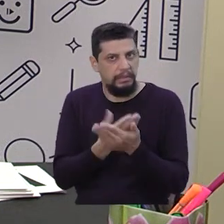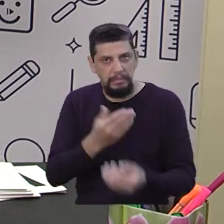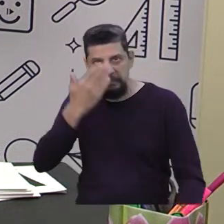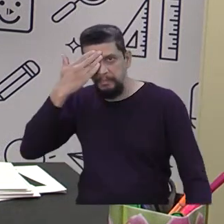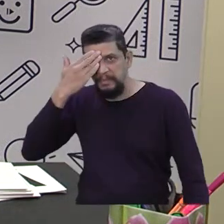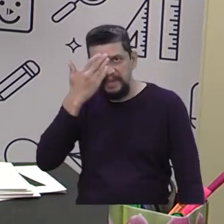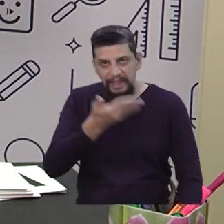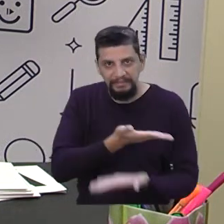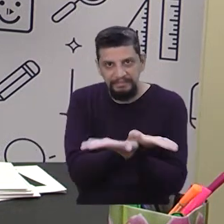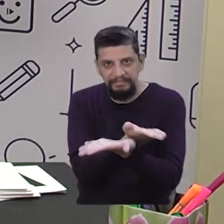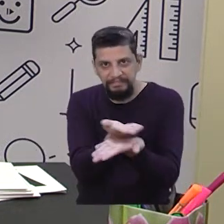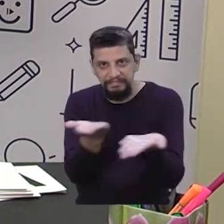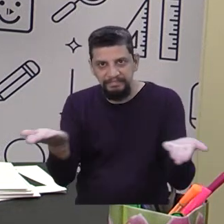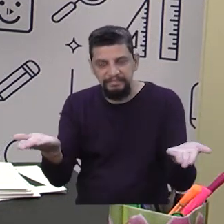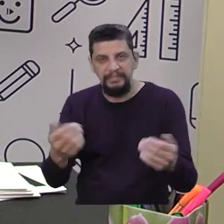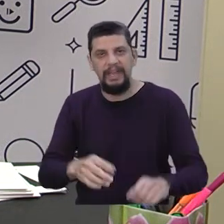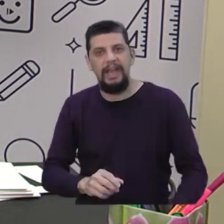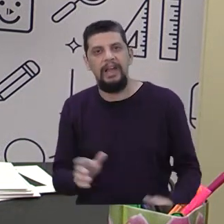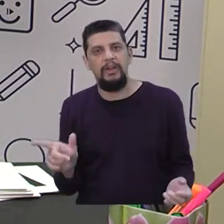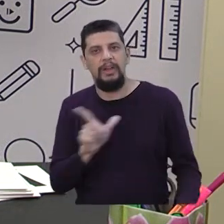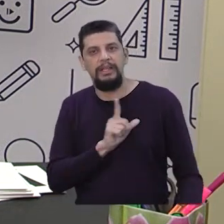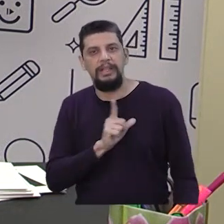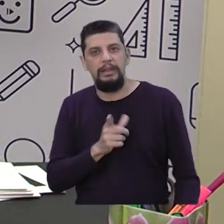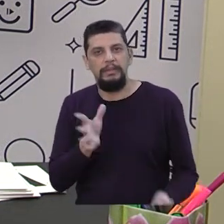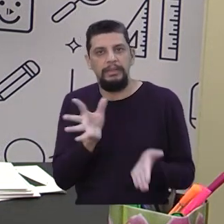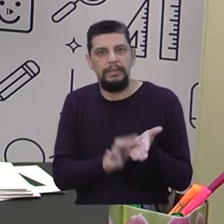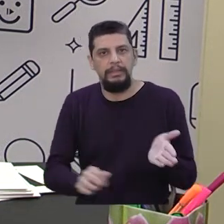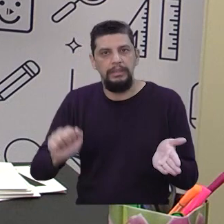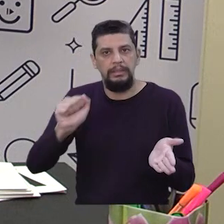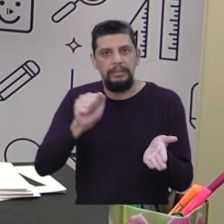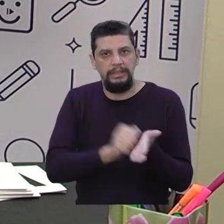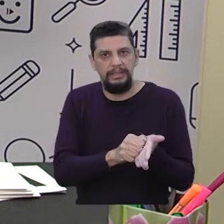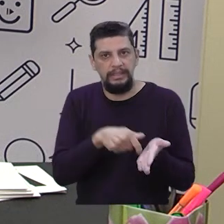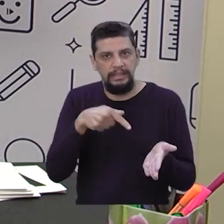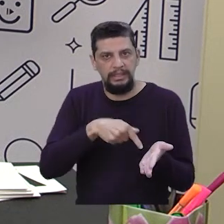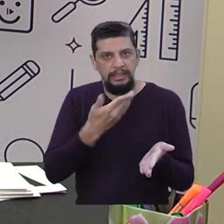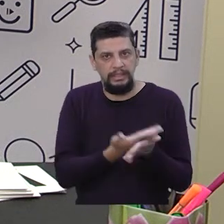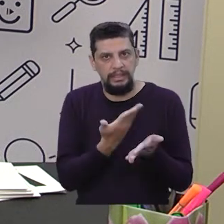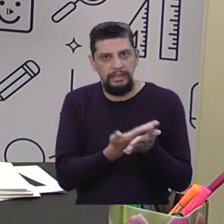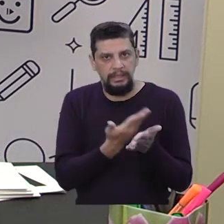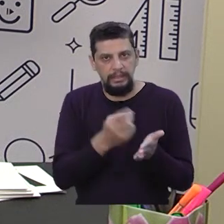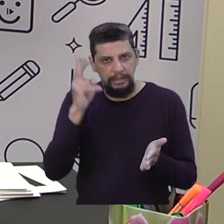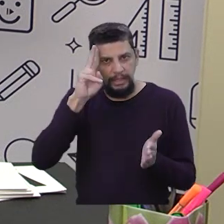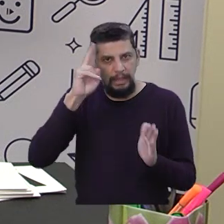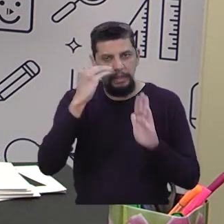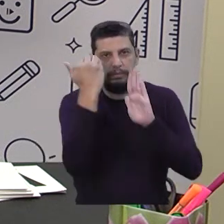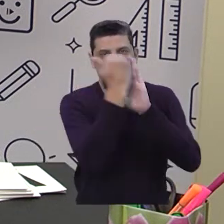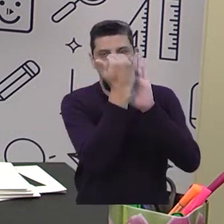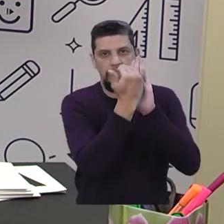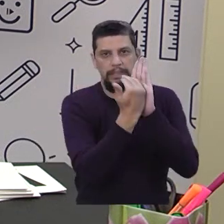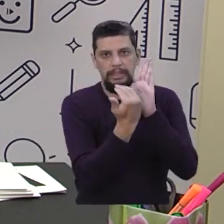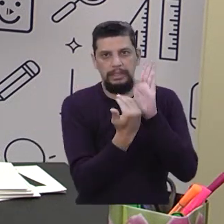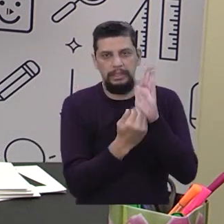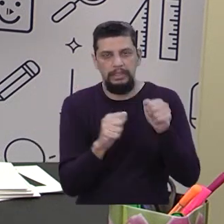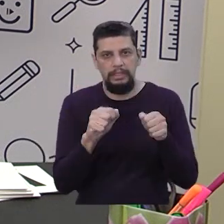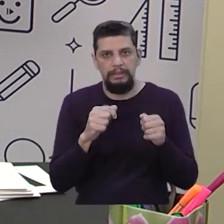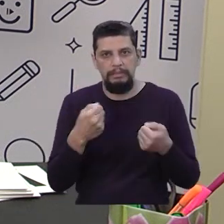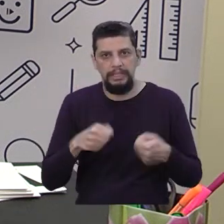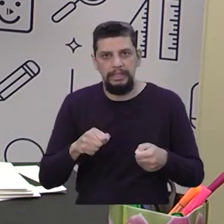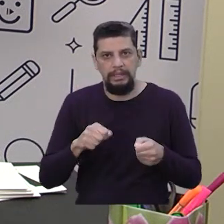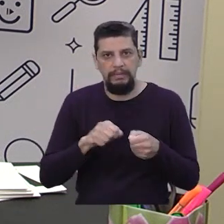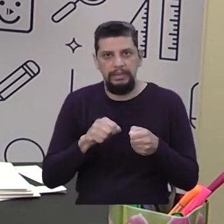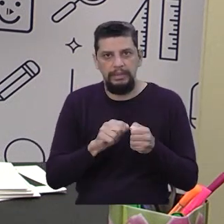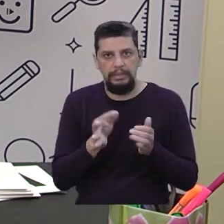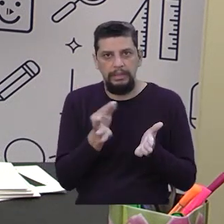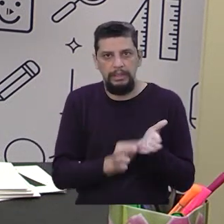Muito obrigada, hein? Agora, nós temos o nosso registro da aula. Lembra lá na rotina que a professora falou que tinha um registro para